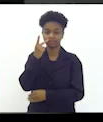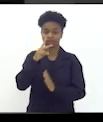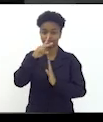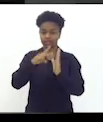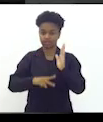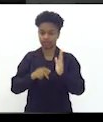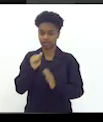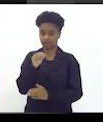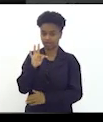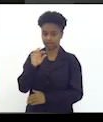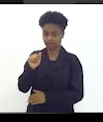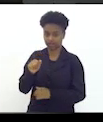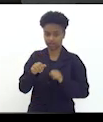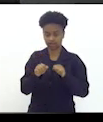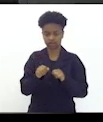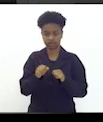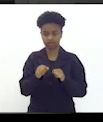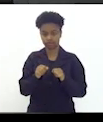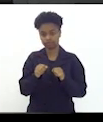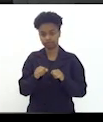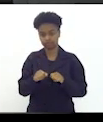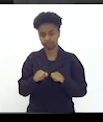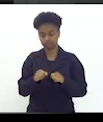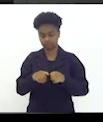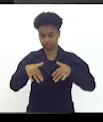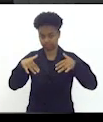leitura da ata da sessão anterior.